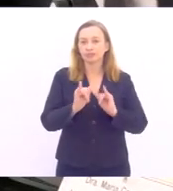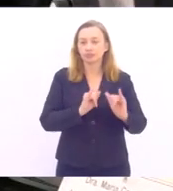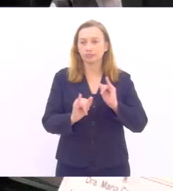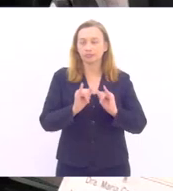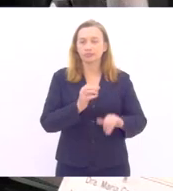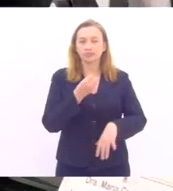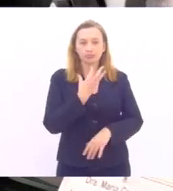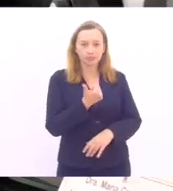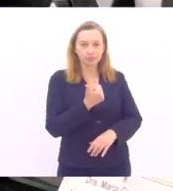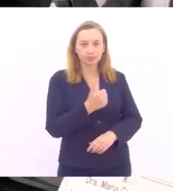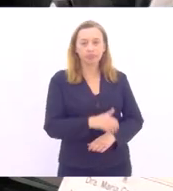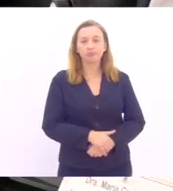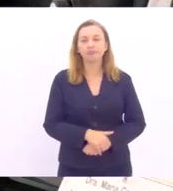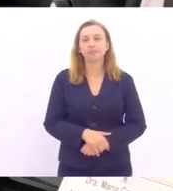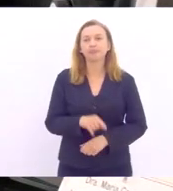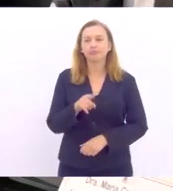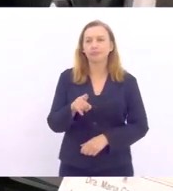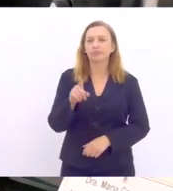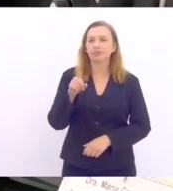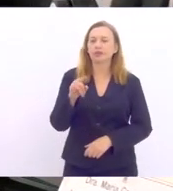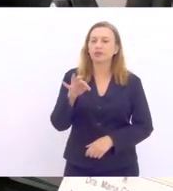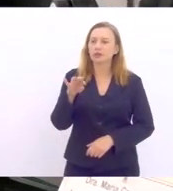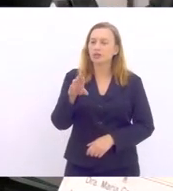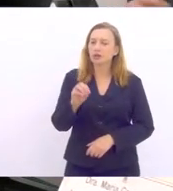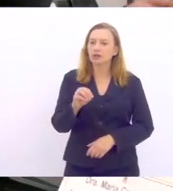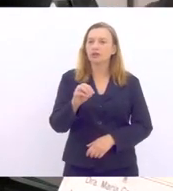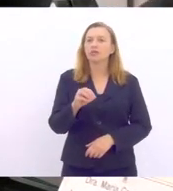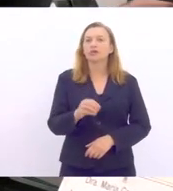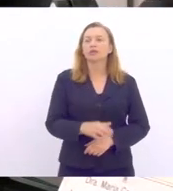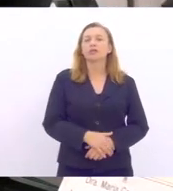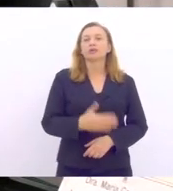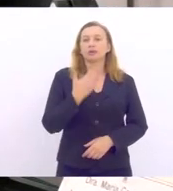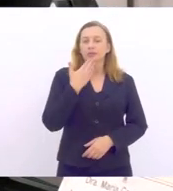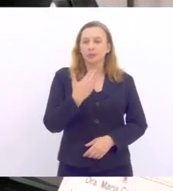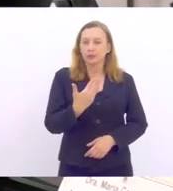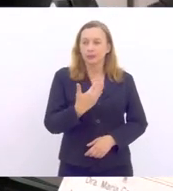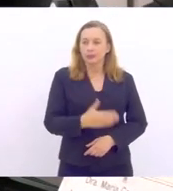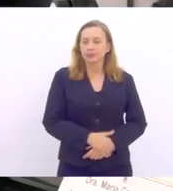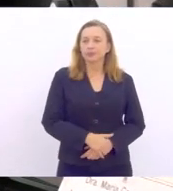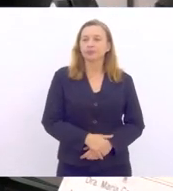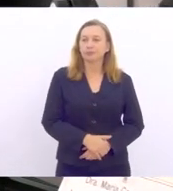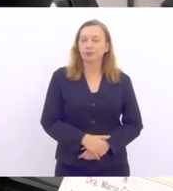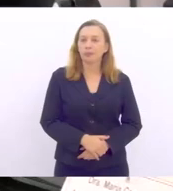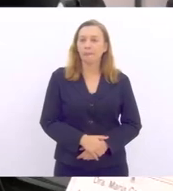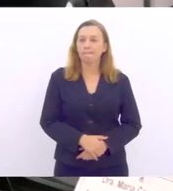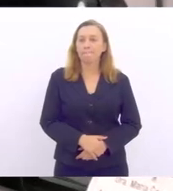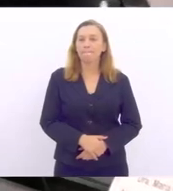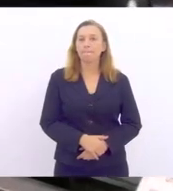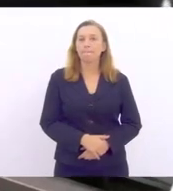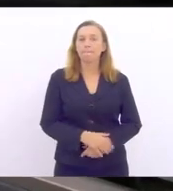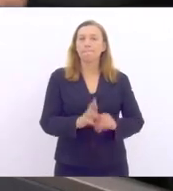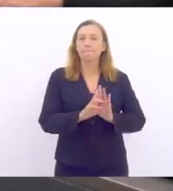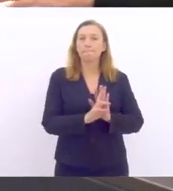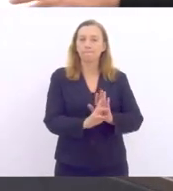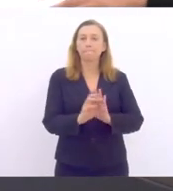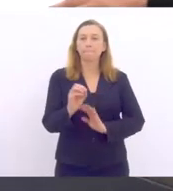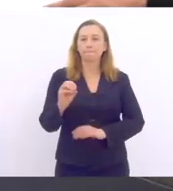bom. E esse dispositivo, e aí eu peço vênia ao ilustre representante da